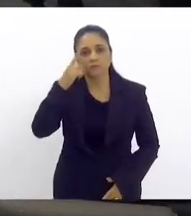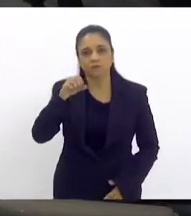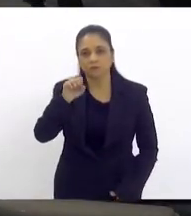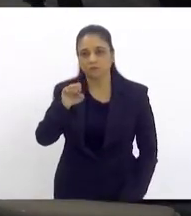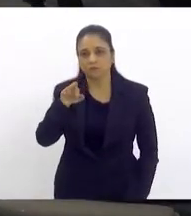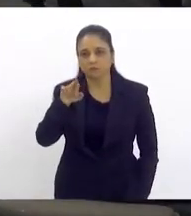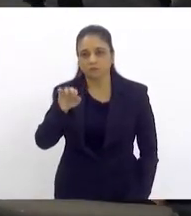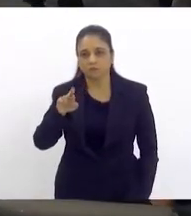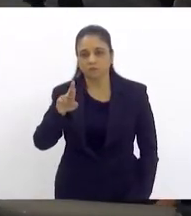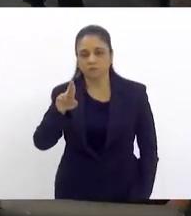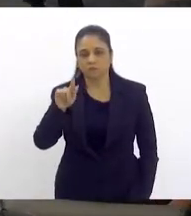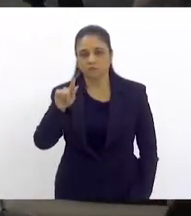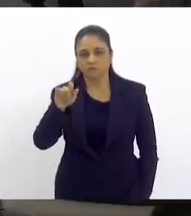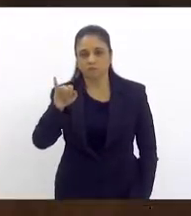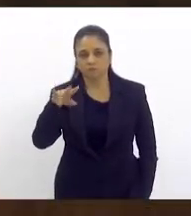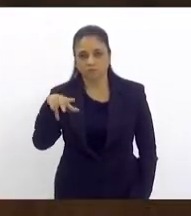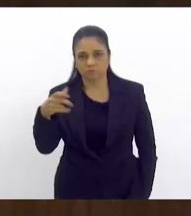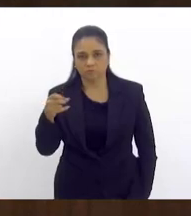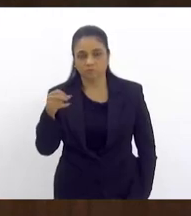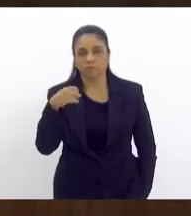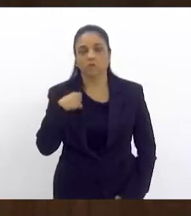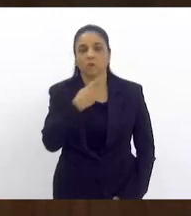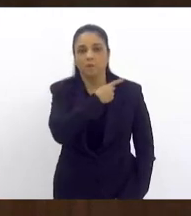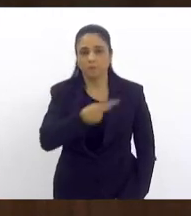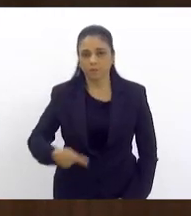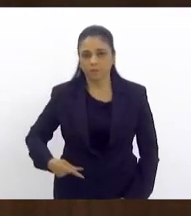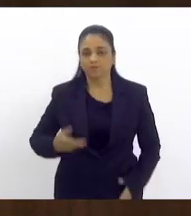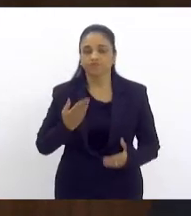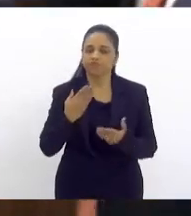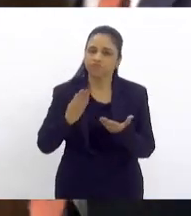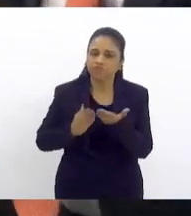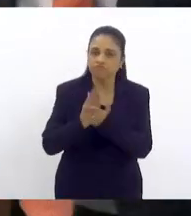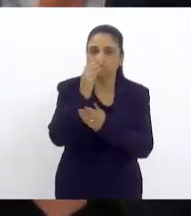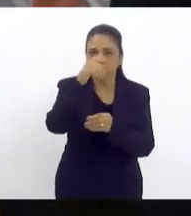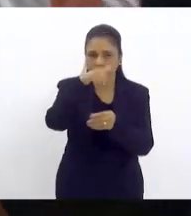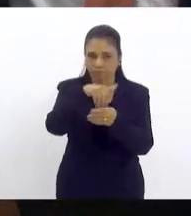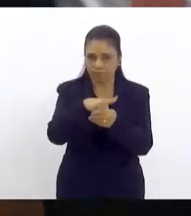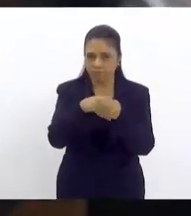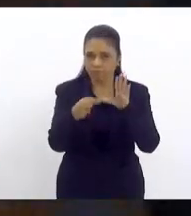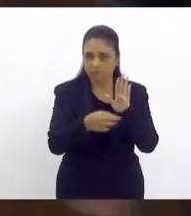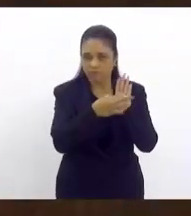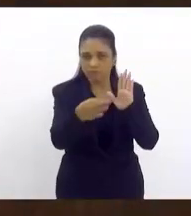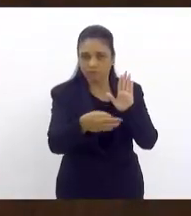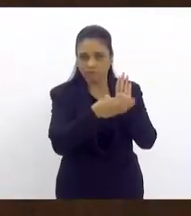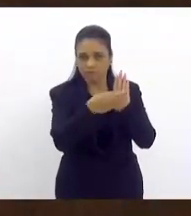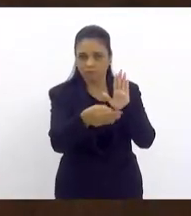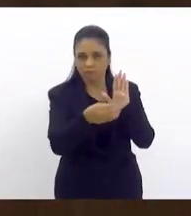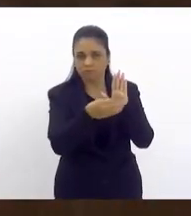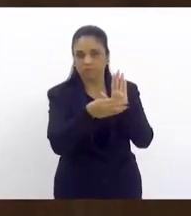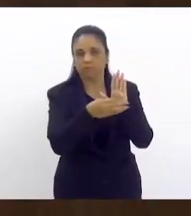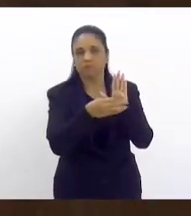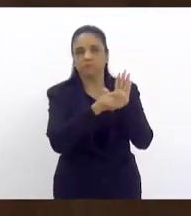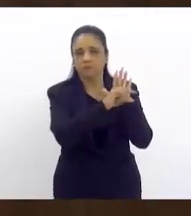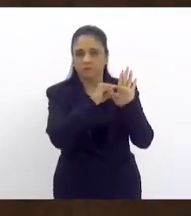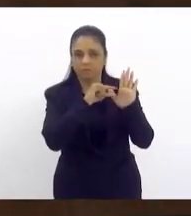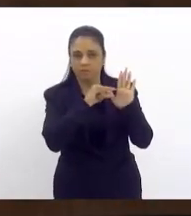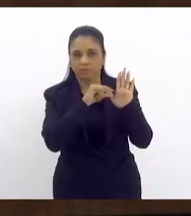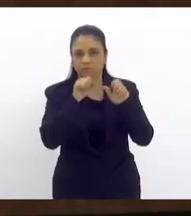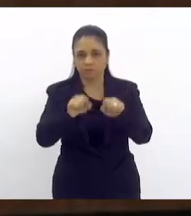favor Presidente parecia favorável a emenda de plenário número 23